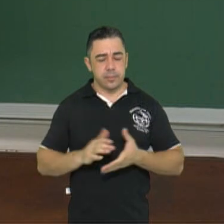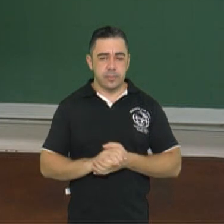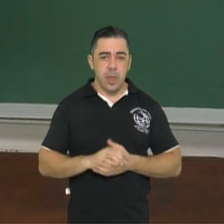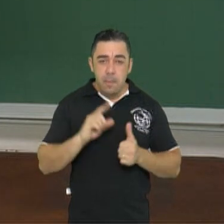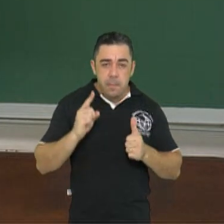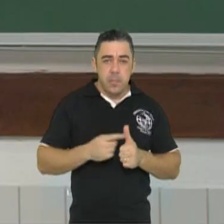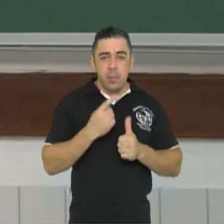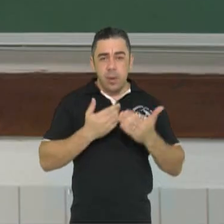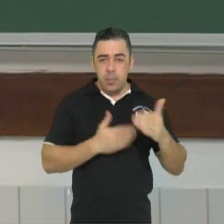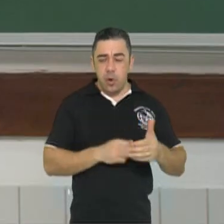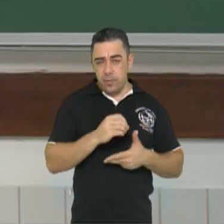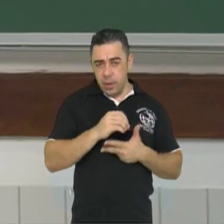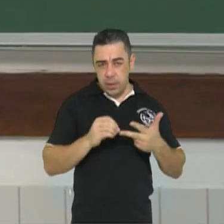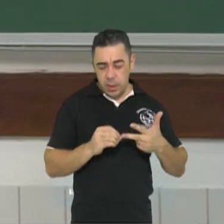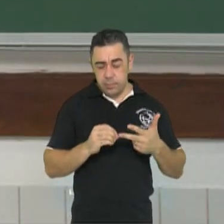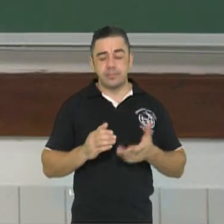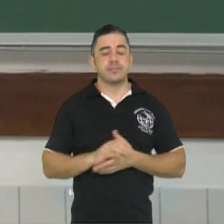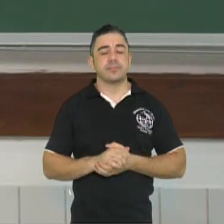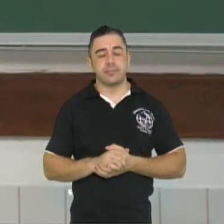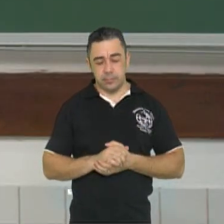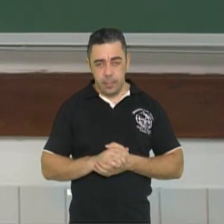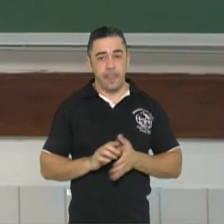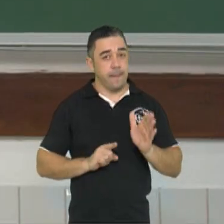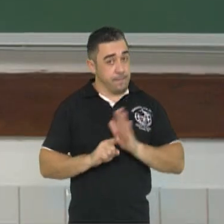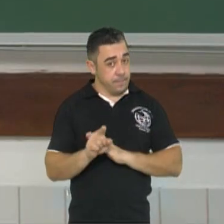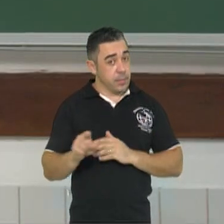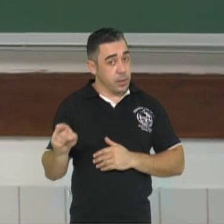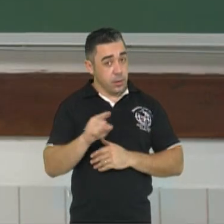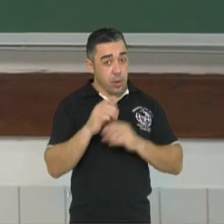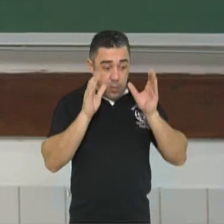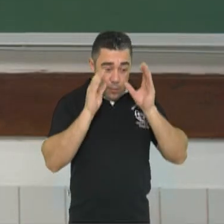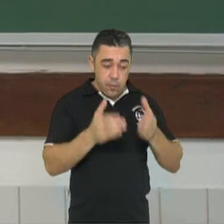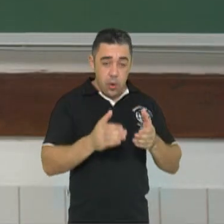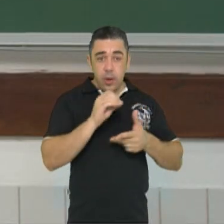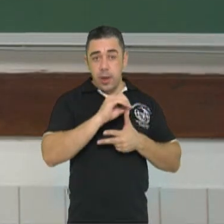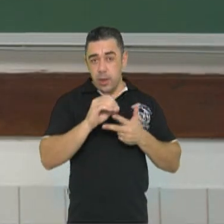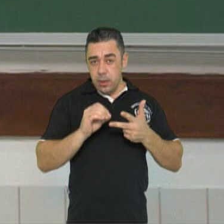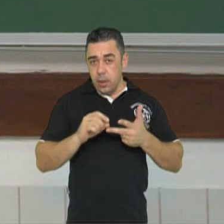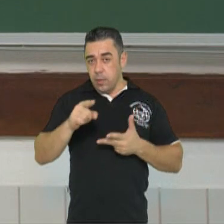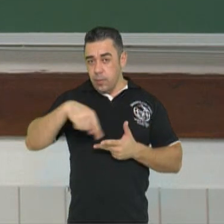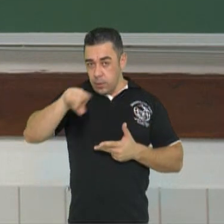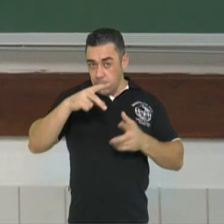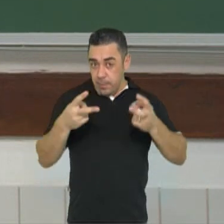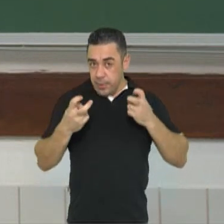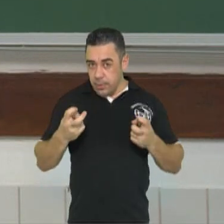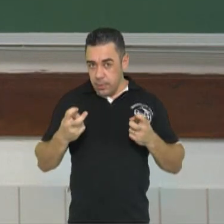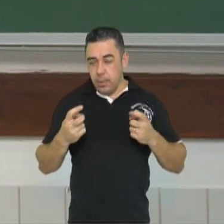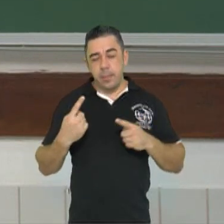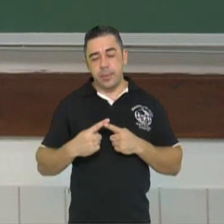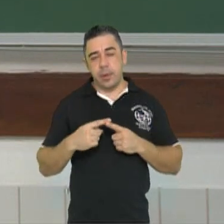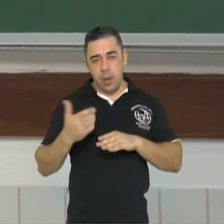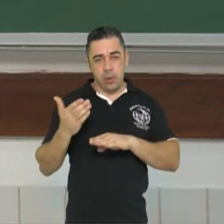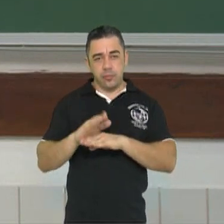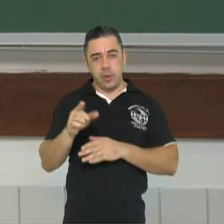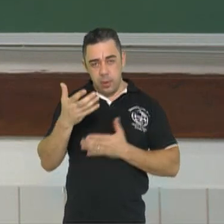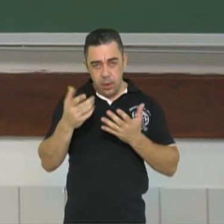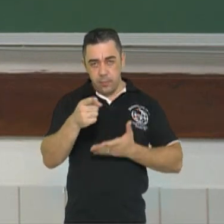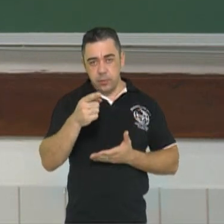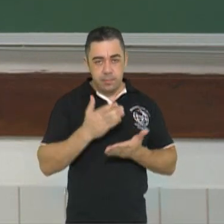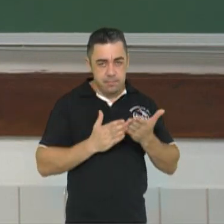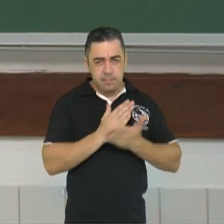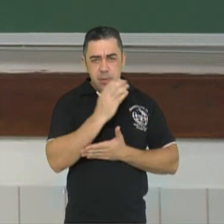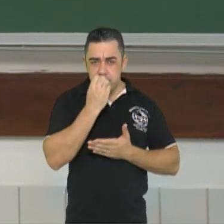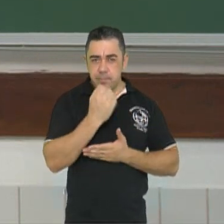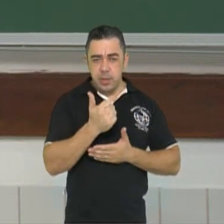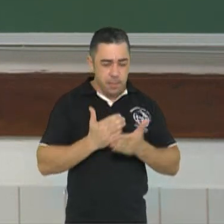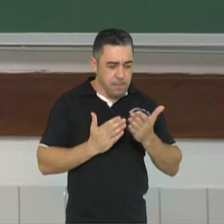Primeiro exercício de hoje, gente, do Enem. Muito importante, a gente está focando bastante no Enem e você está reparando nisso, né? Por quê? Porque eu quero que você vá bem no Enem, que